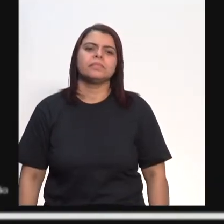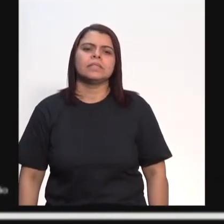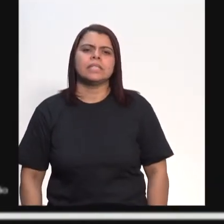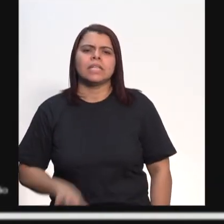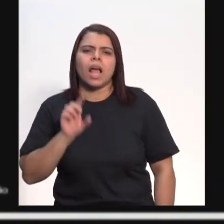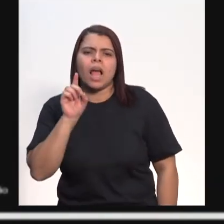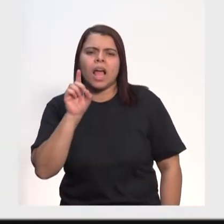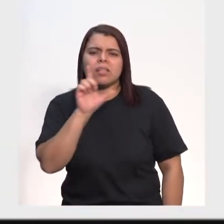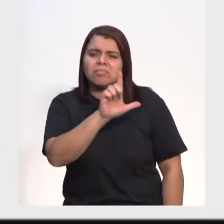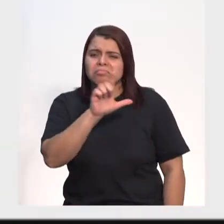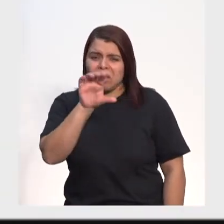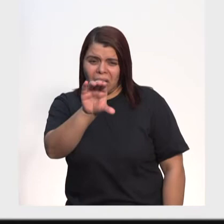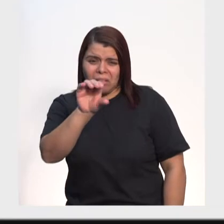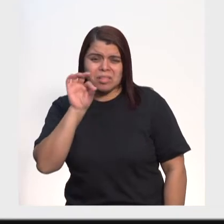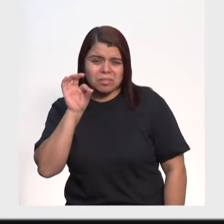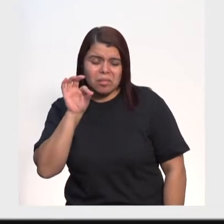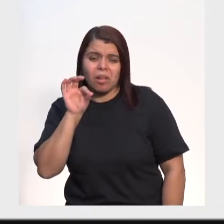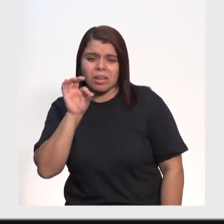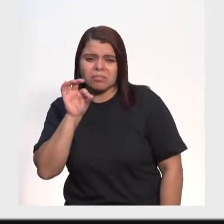Clique em Reunir Agora.